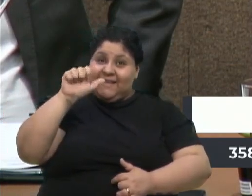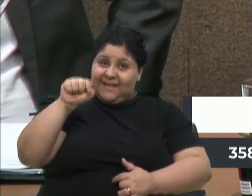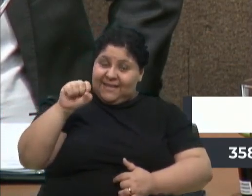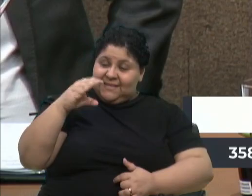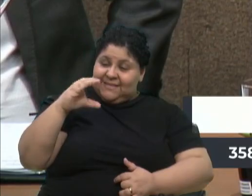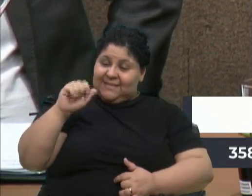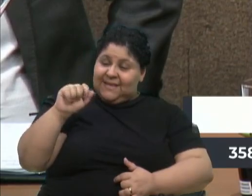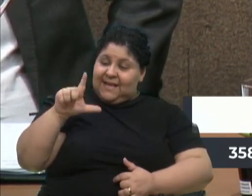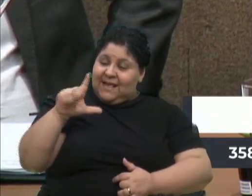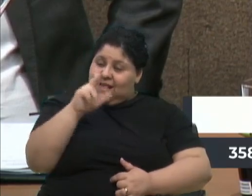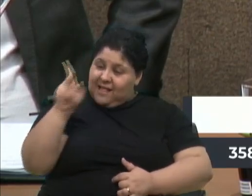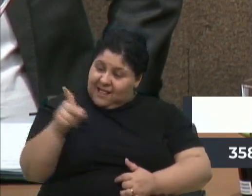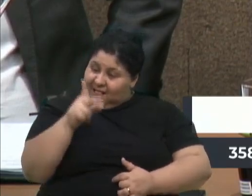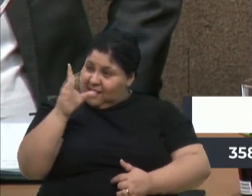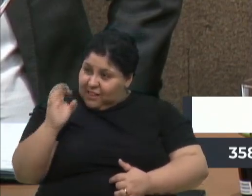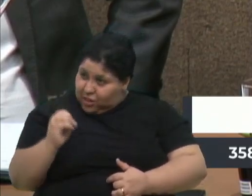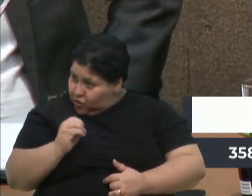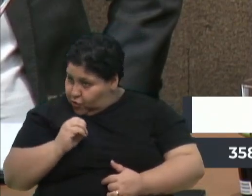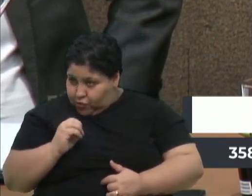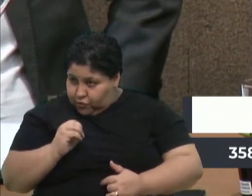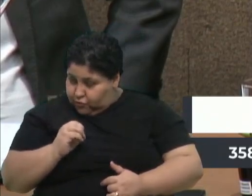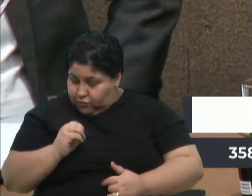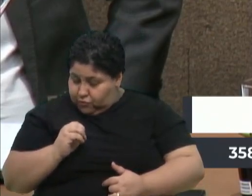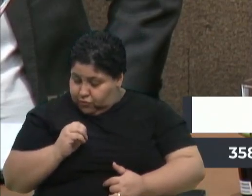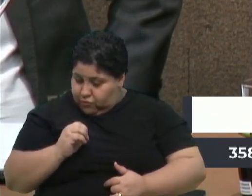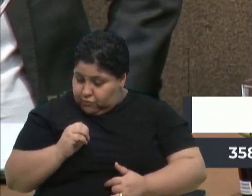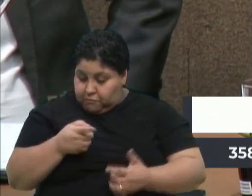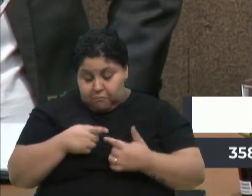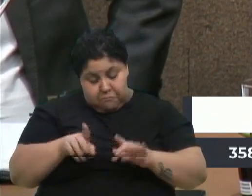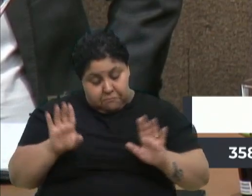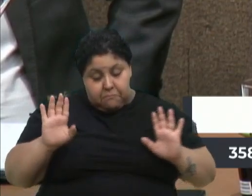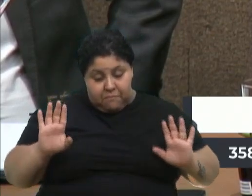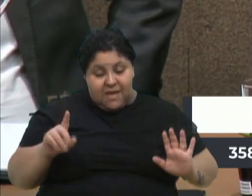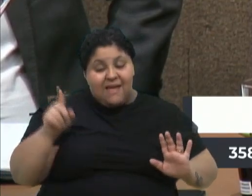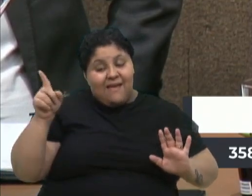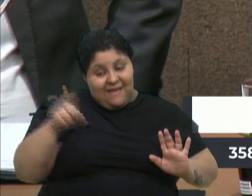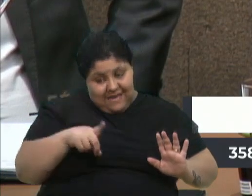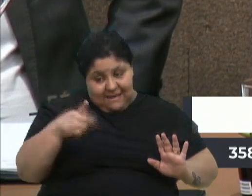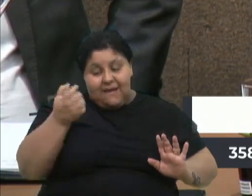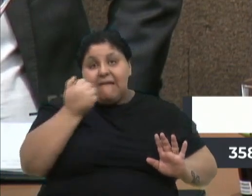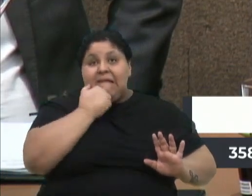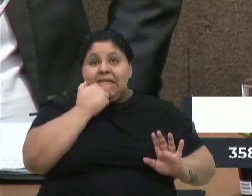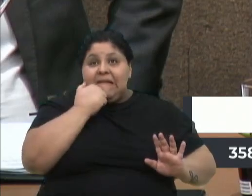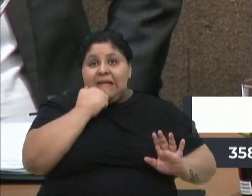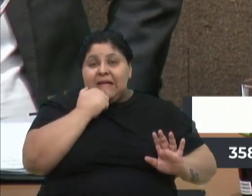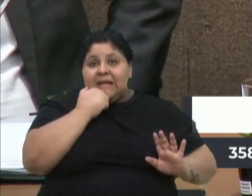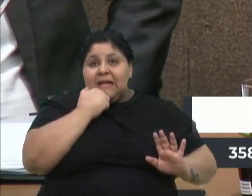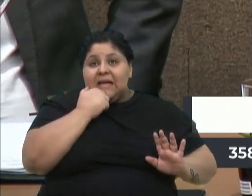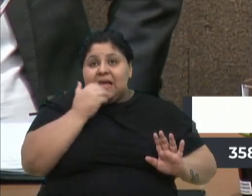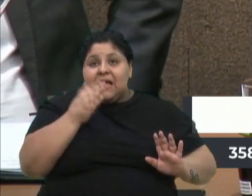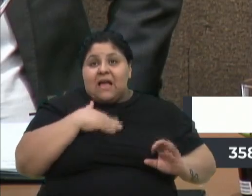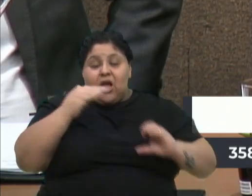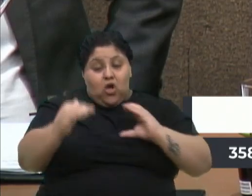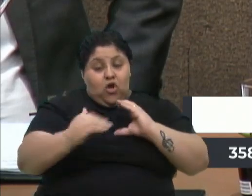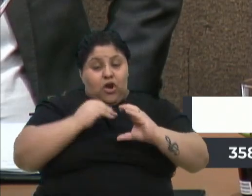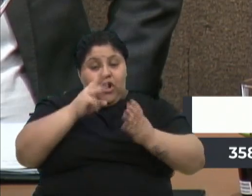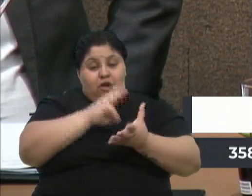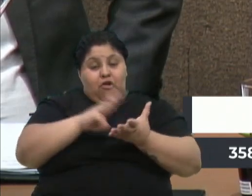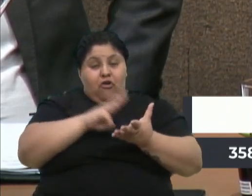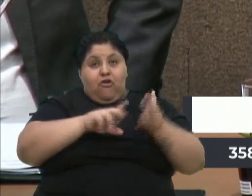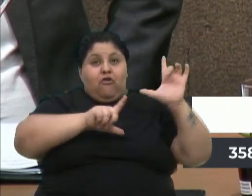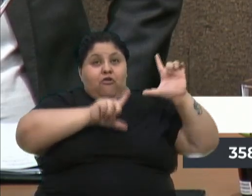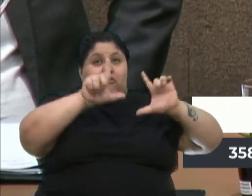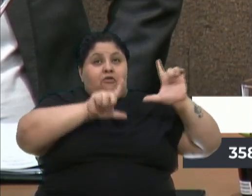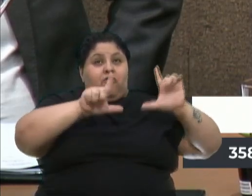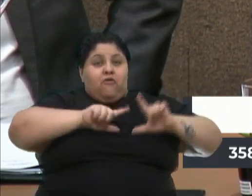O motivo não vem ao caso agora, né? Mas, enfim, é o cascalho. Eu acabei de receber agora mensagens e fotos aqui das estradas